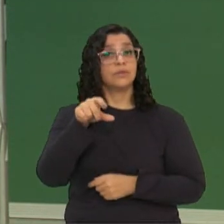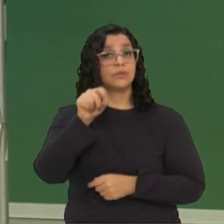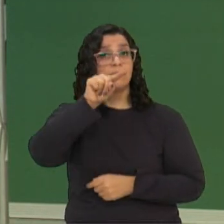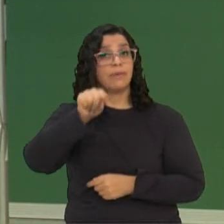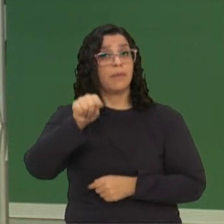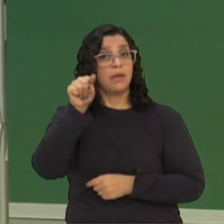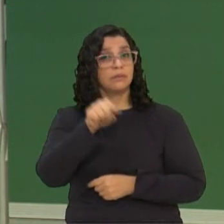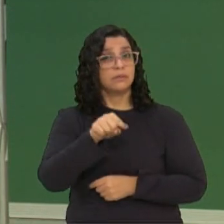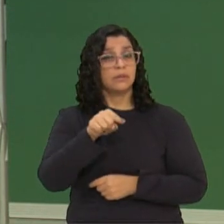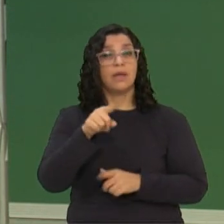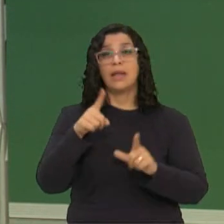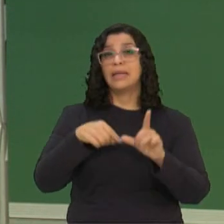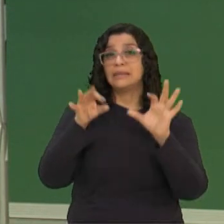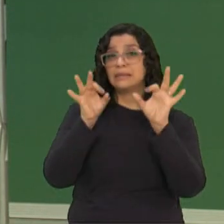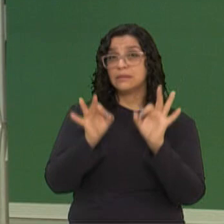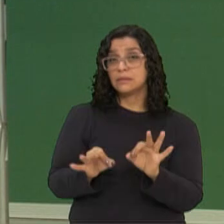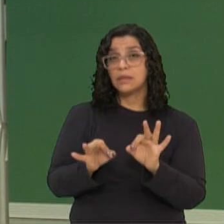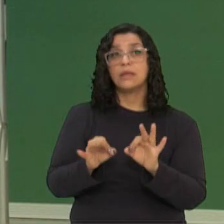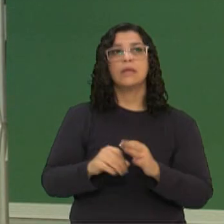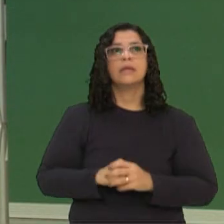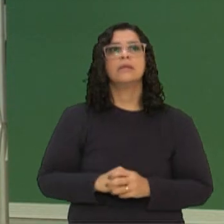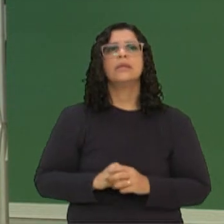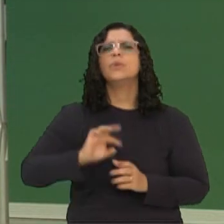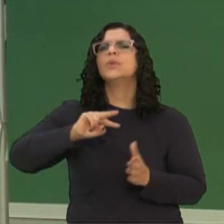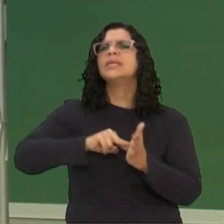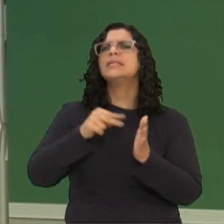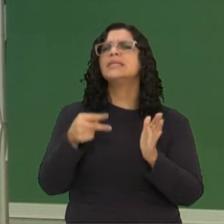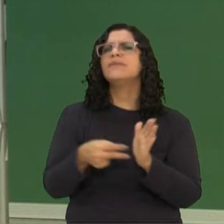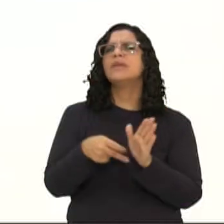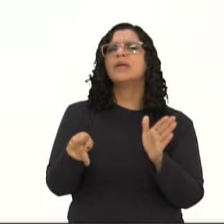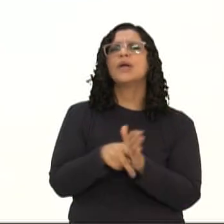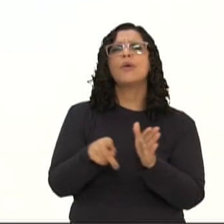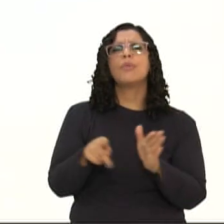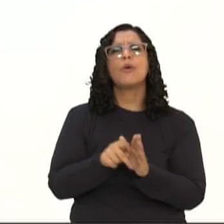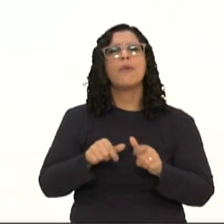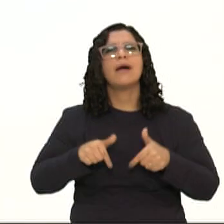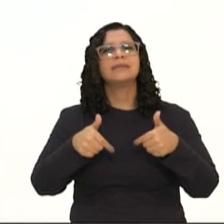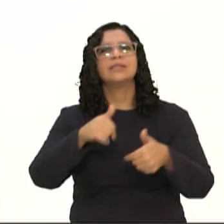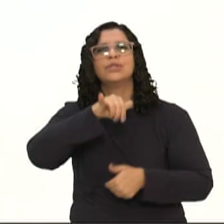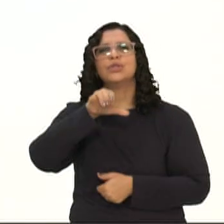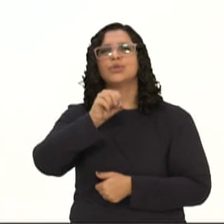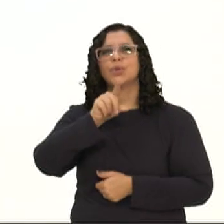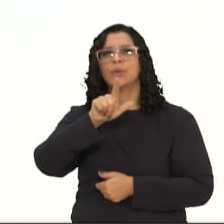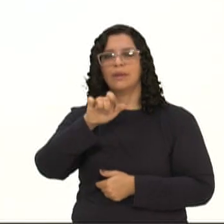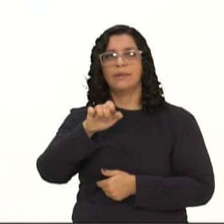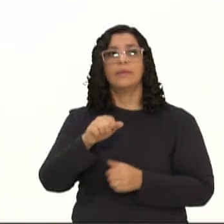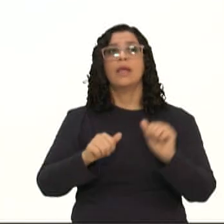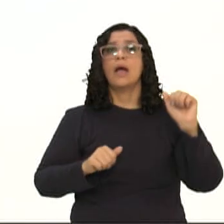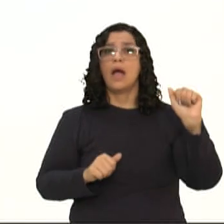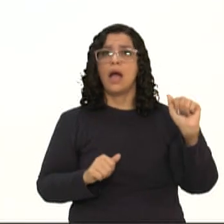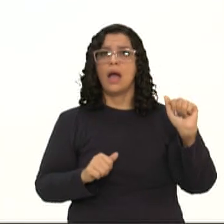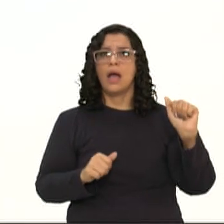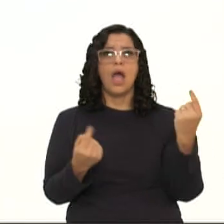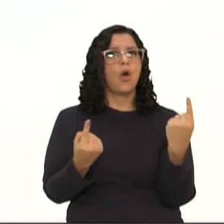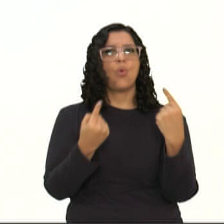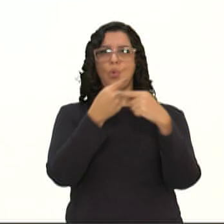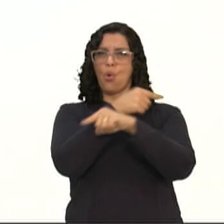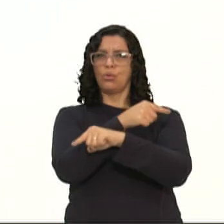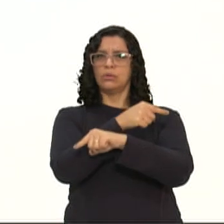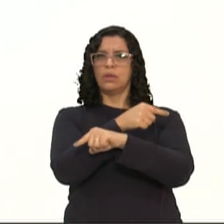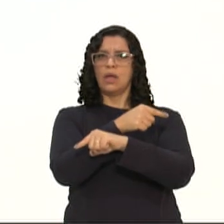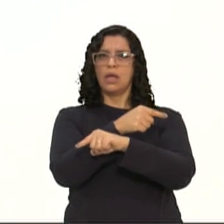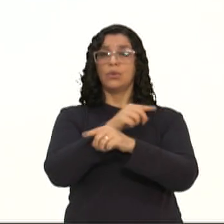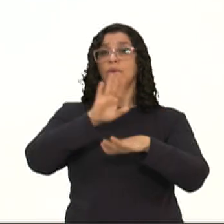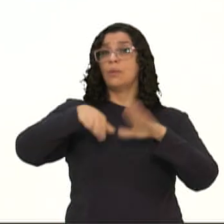Assinale a alternativa correta quanto ao efeito Joule. Letra A. É inversamente proporcional